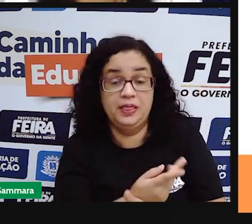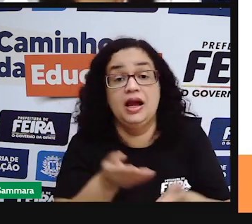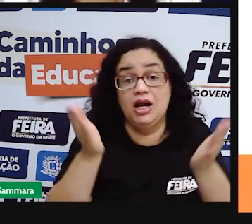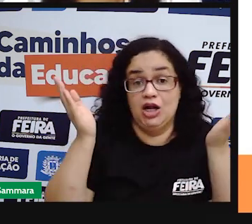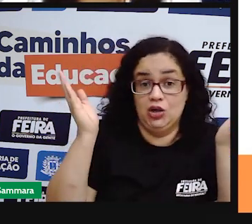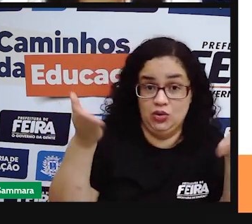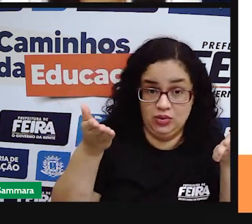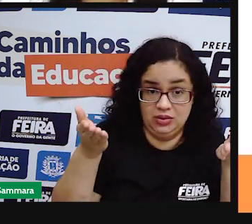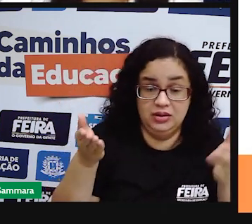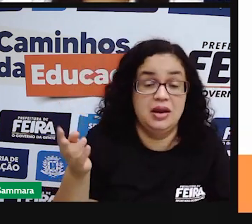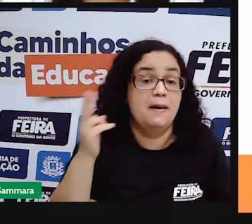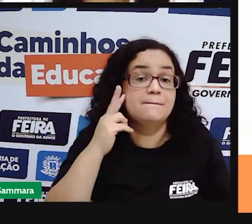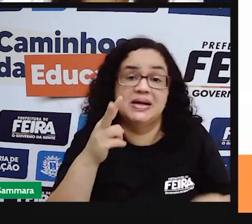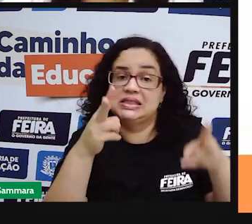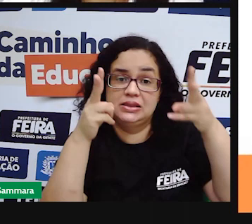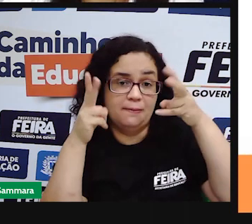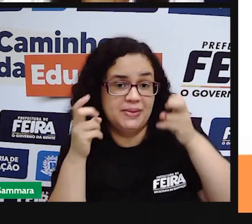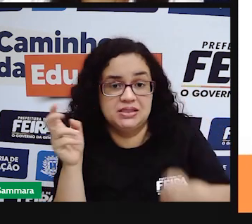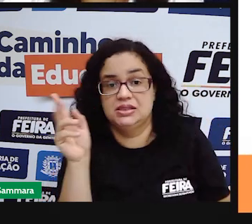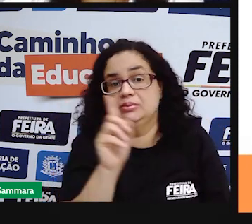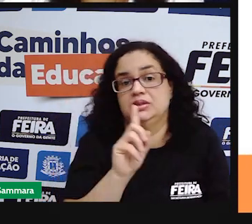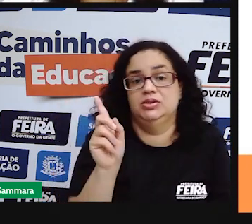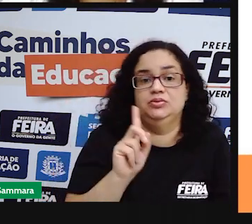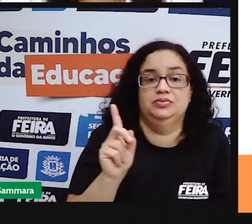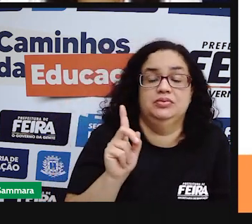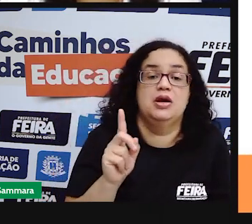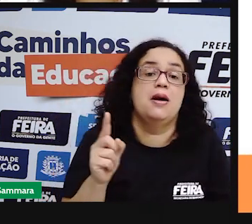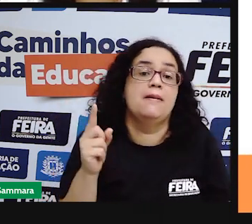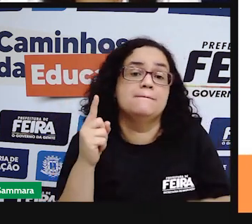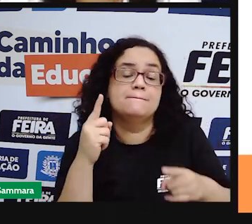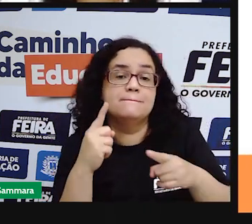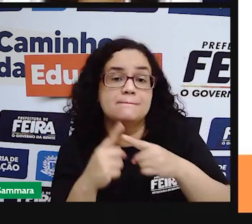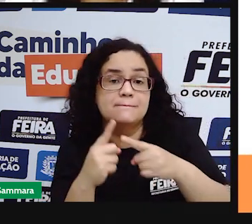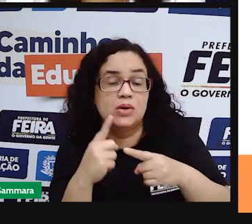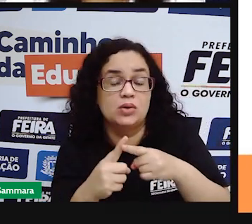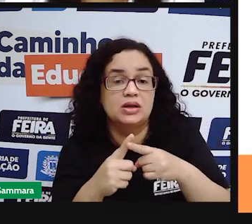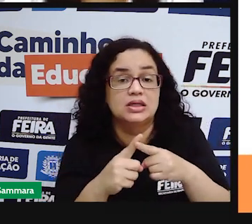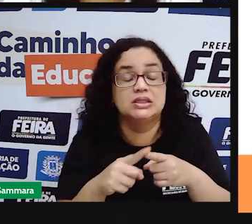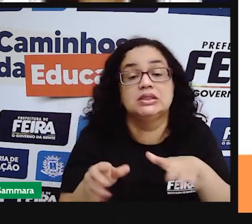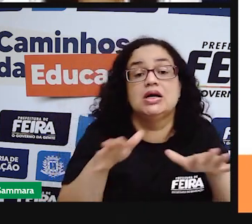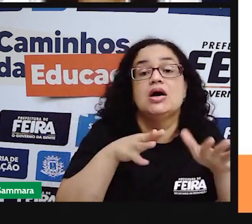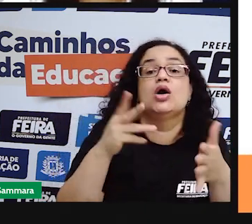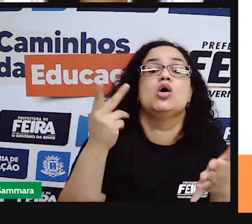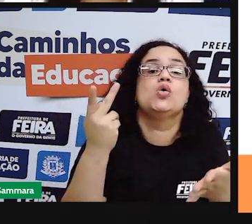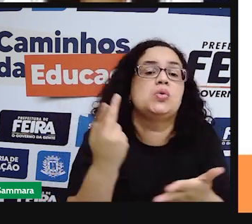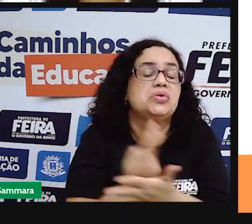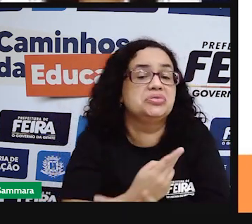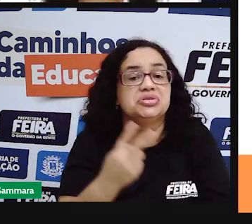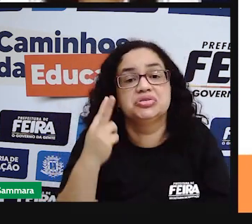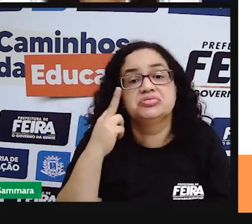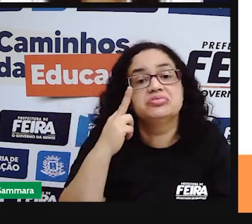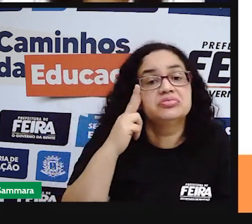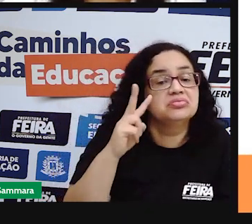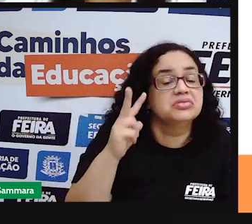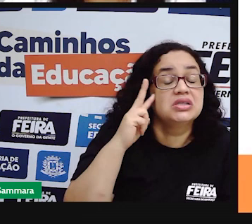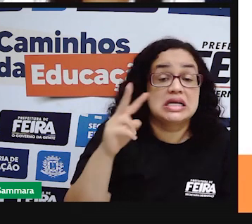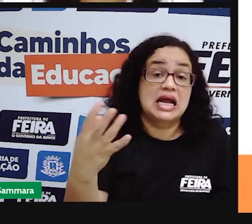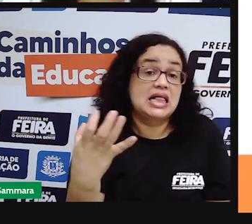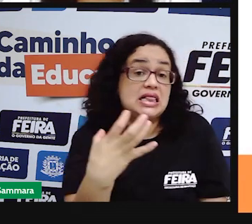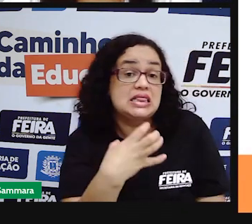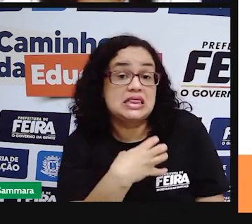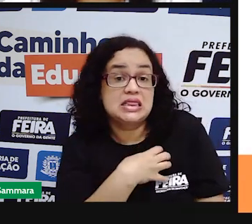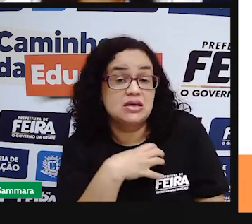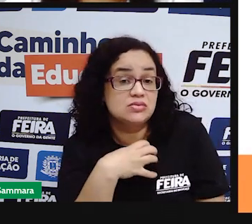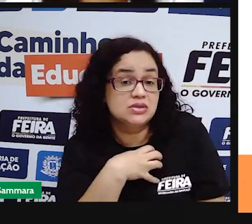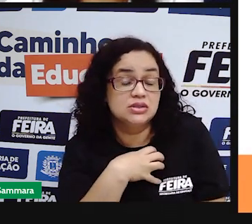mas a gente não percebe, né? Porque esse movimento aí acontece e a gente não vê, a gente não sente, mas a